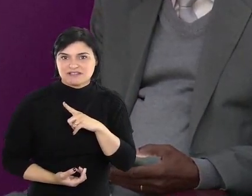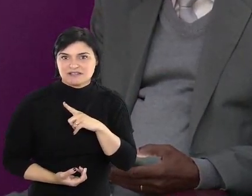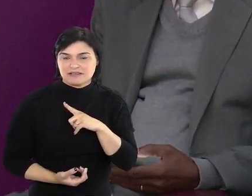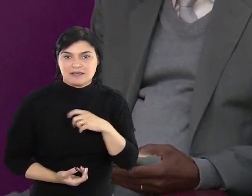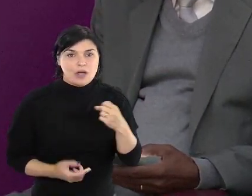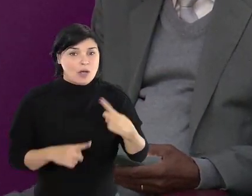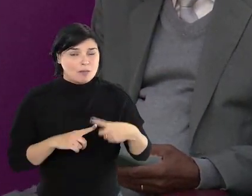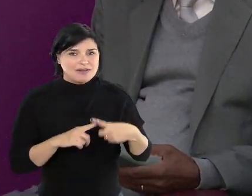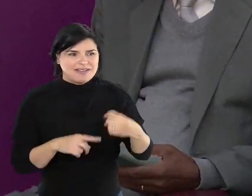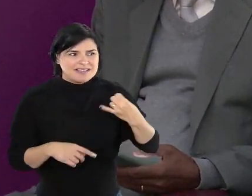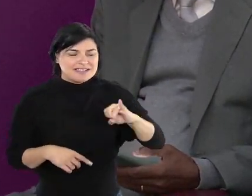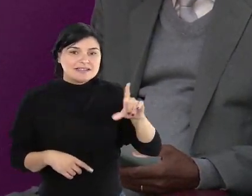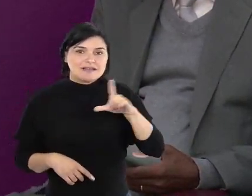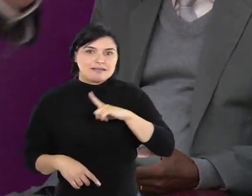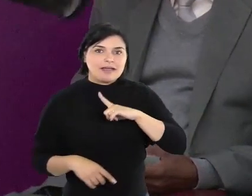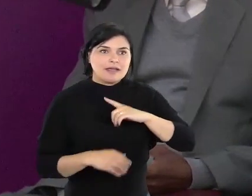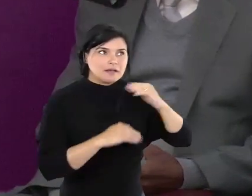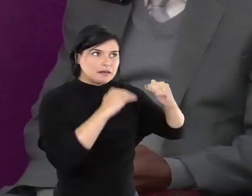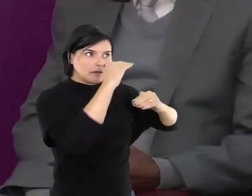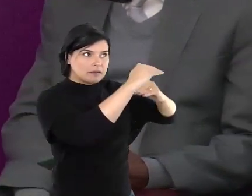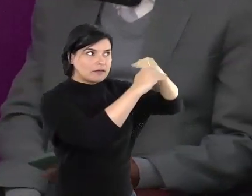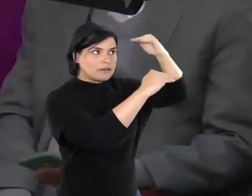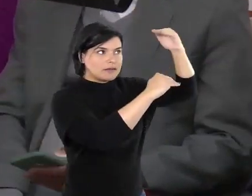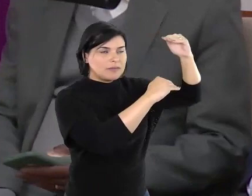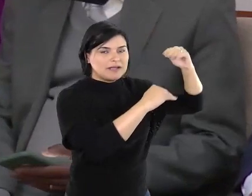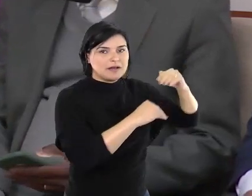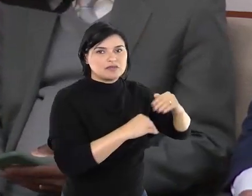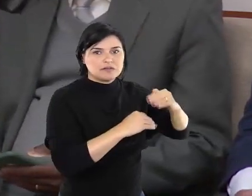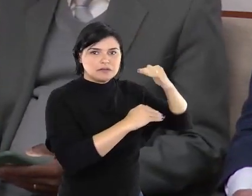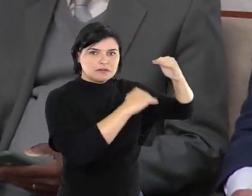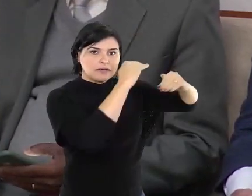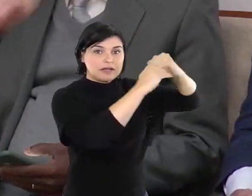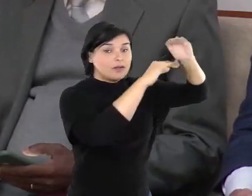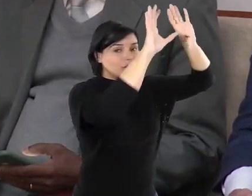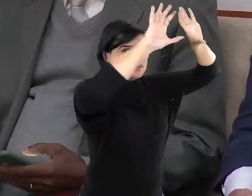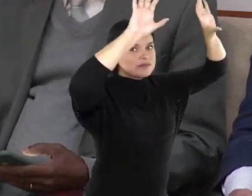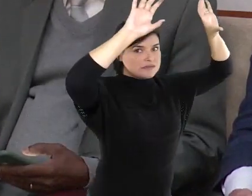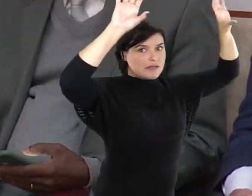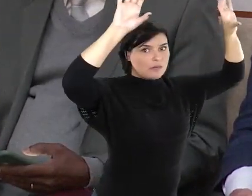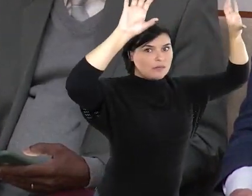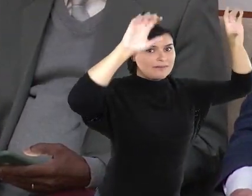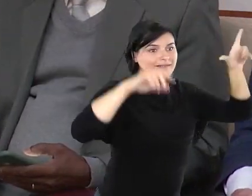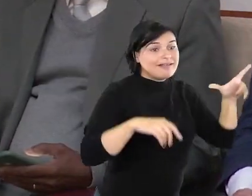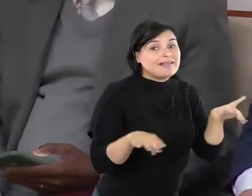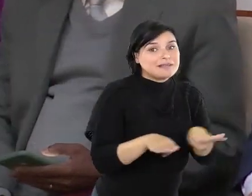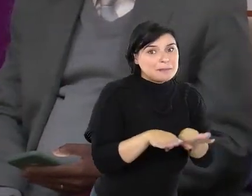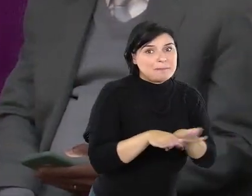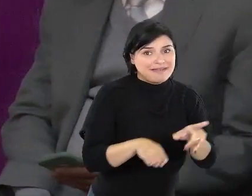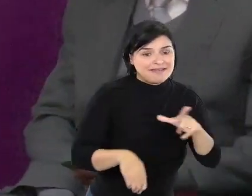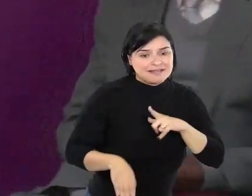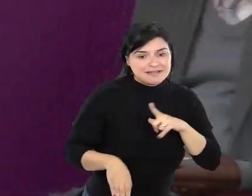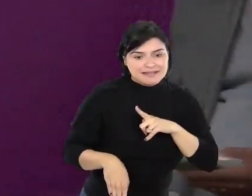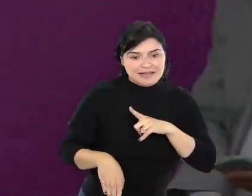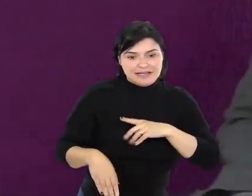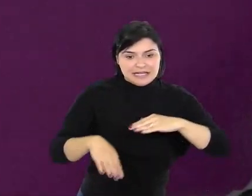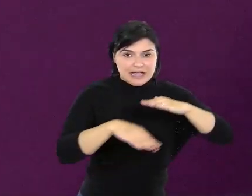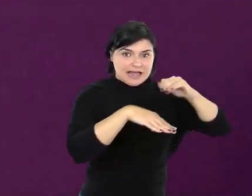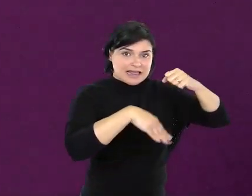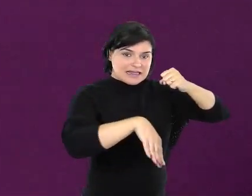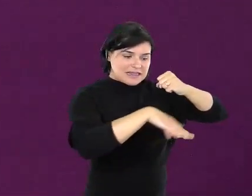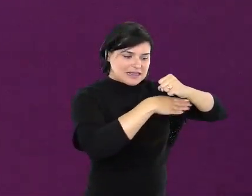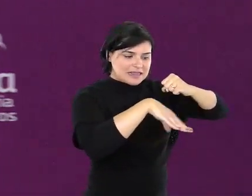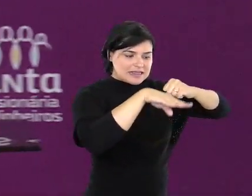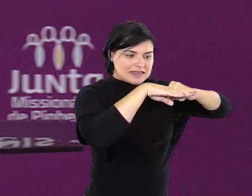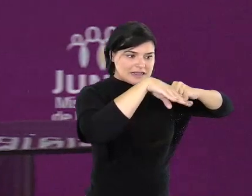de exaltação tem graus também de pena Jesus colocou isso se os milagres que foram feitos